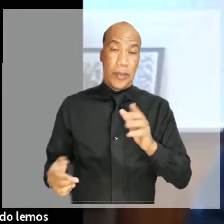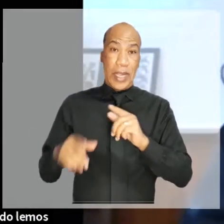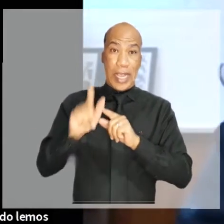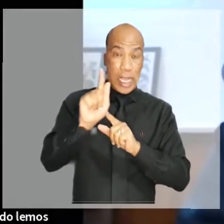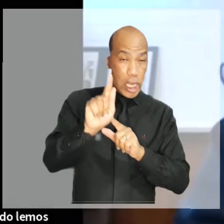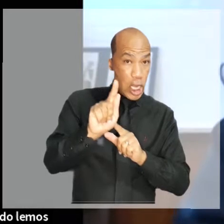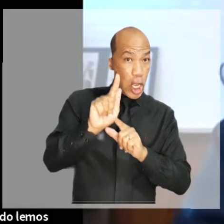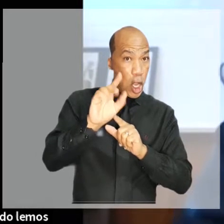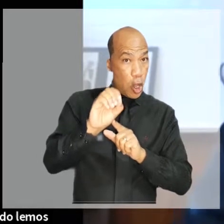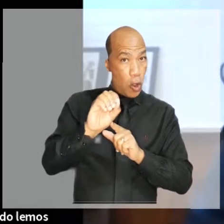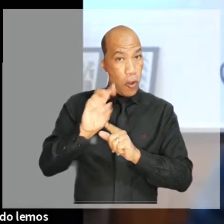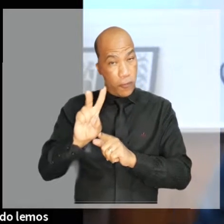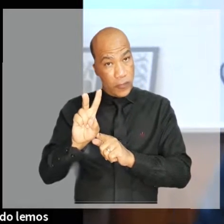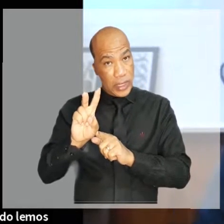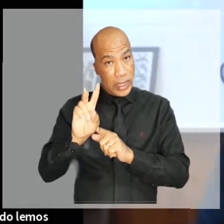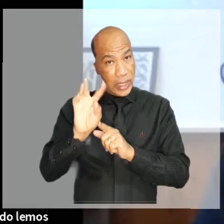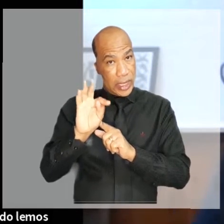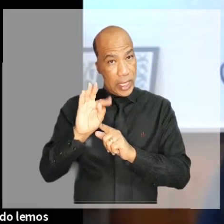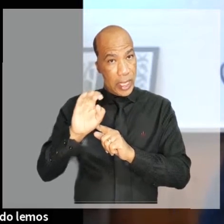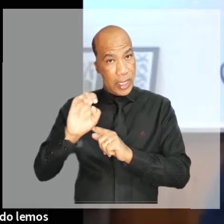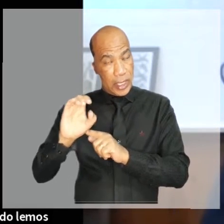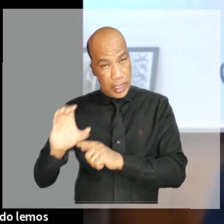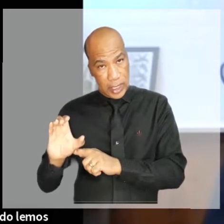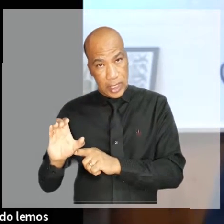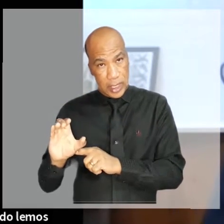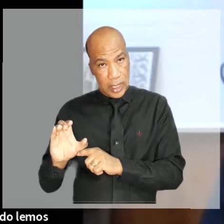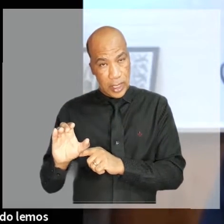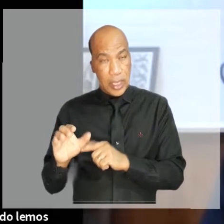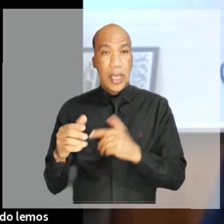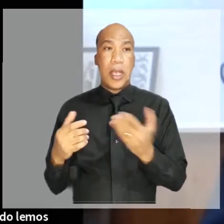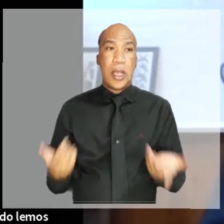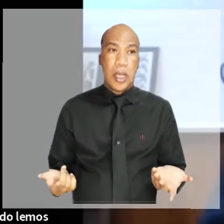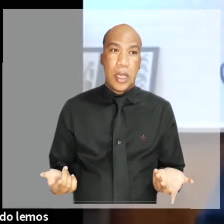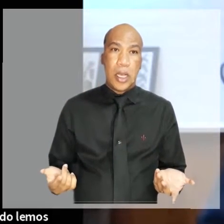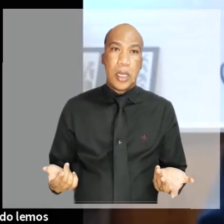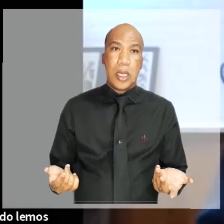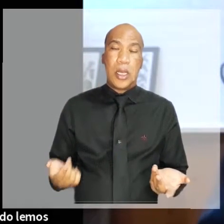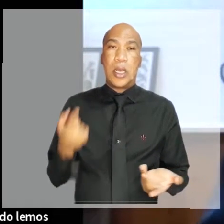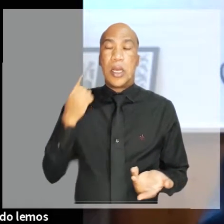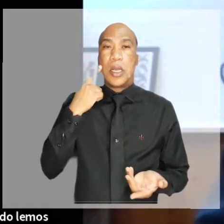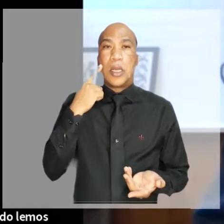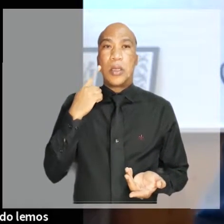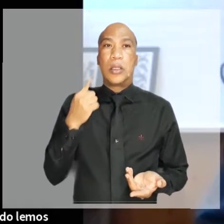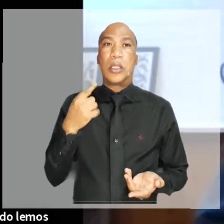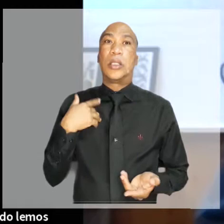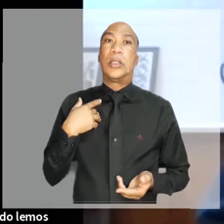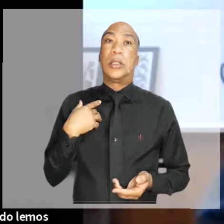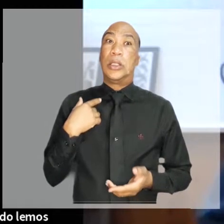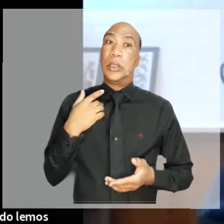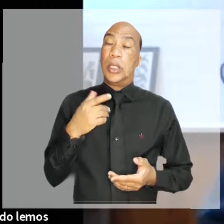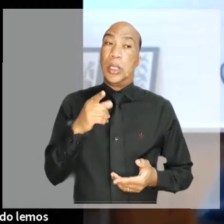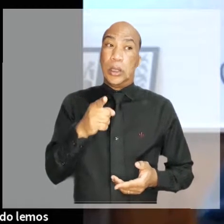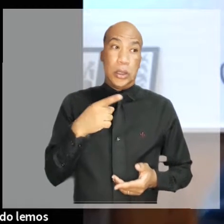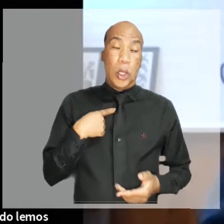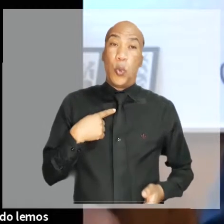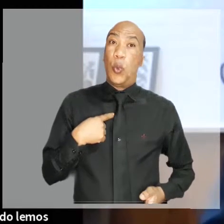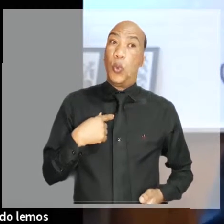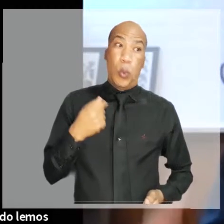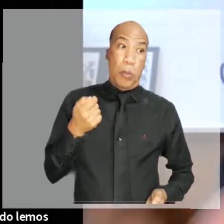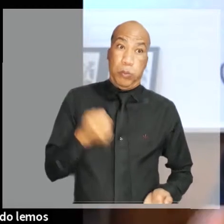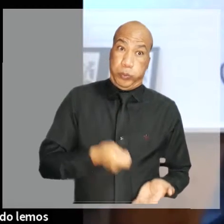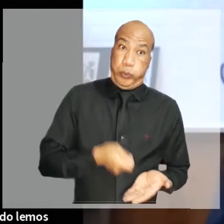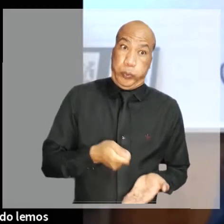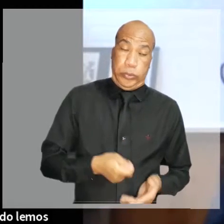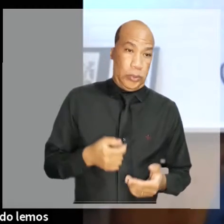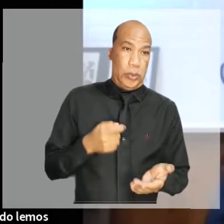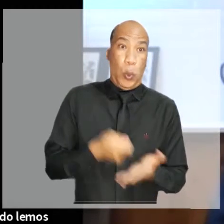hoje global, né? Até por conta disso que a gente está discutindo, eu acho que há uma pressão e até uma competição para que os